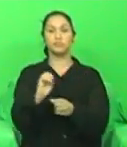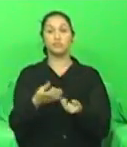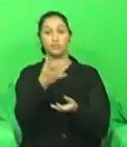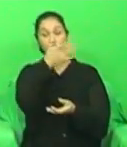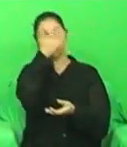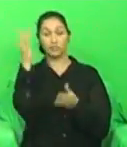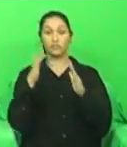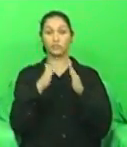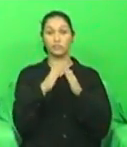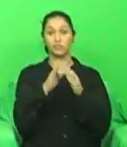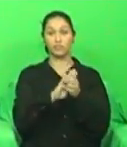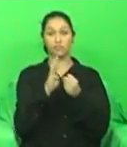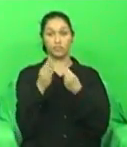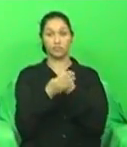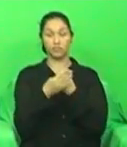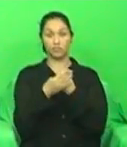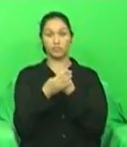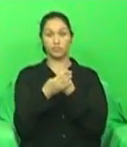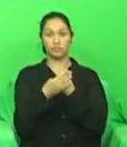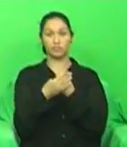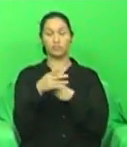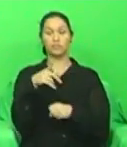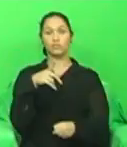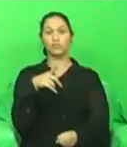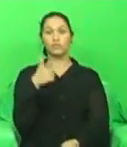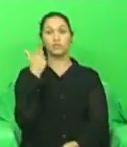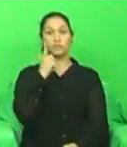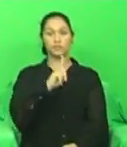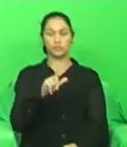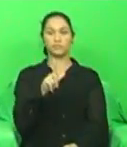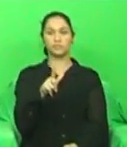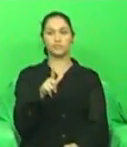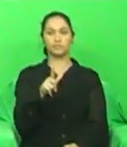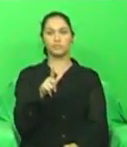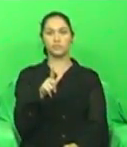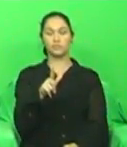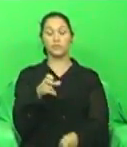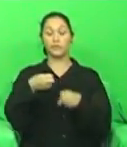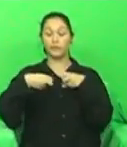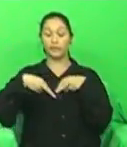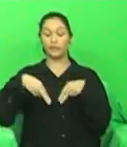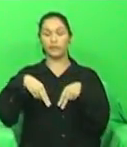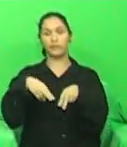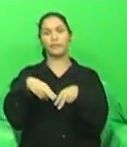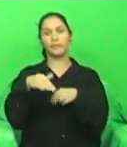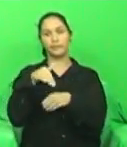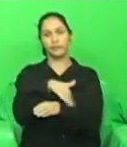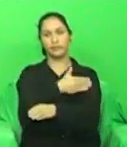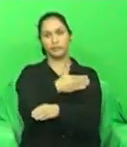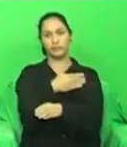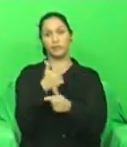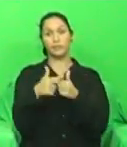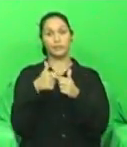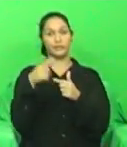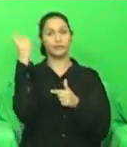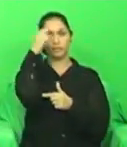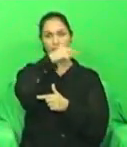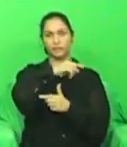lá o dono dos bairros lá tem uma condição melhor de acessar as ruas porque realmente não tem condições